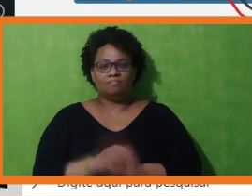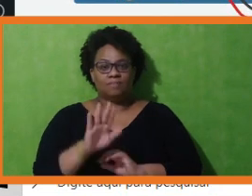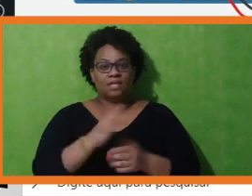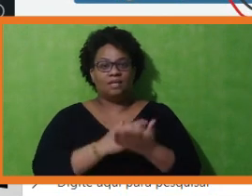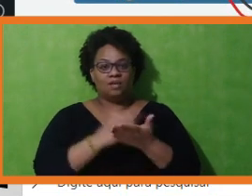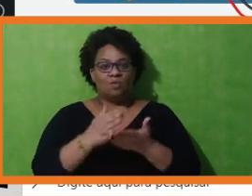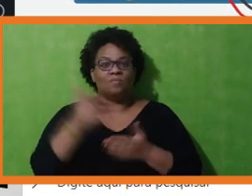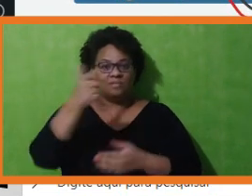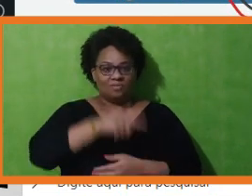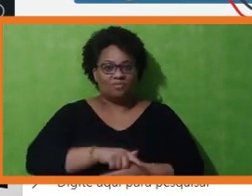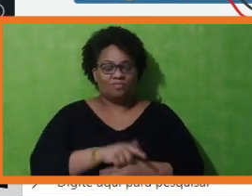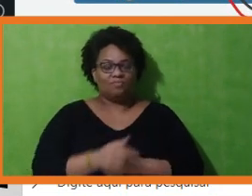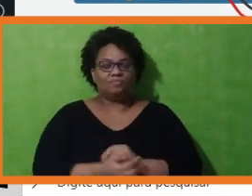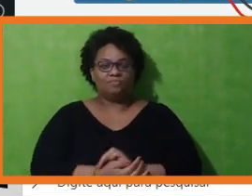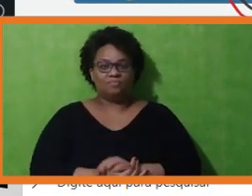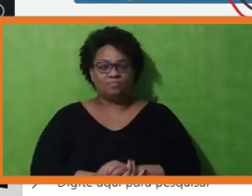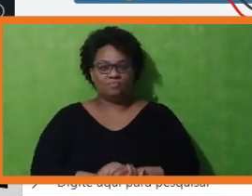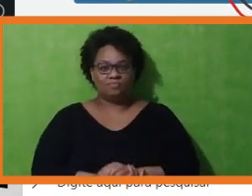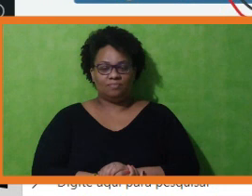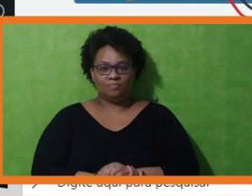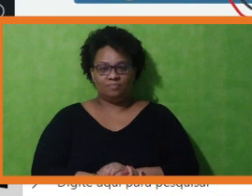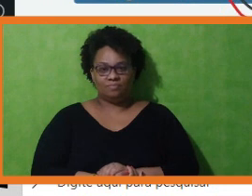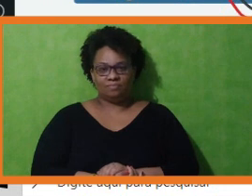Deixa eu iniciar de novo.